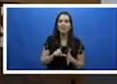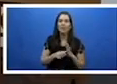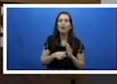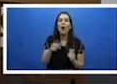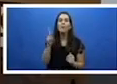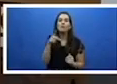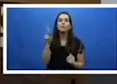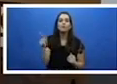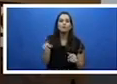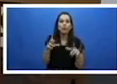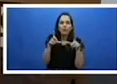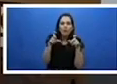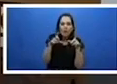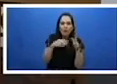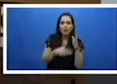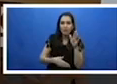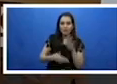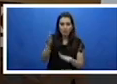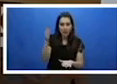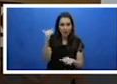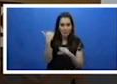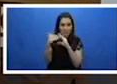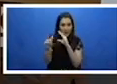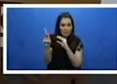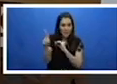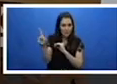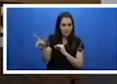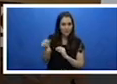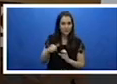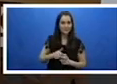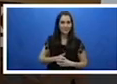você mandar a foto, ok?